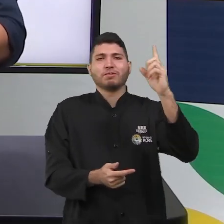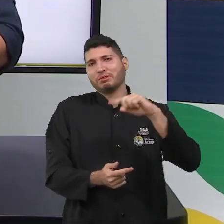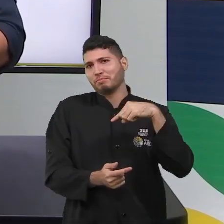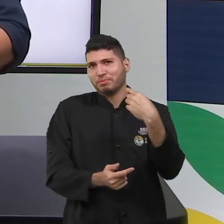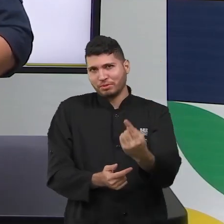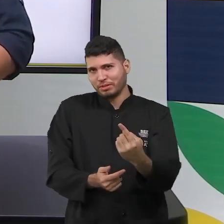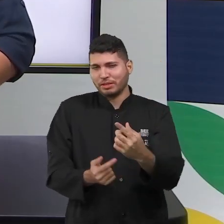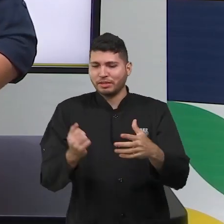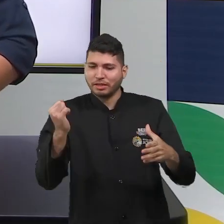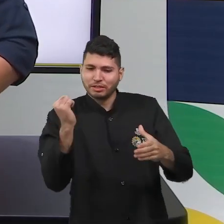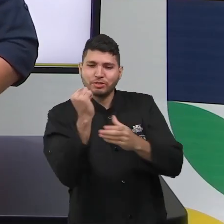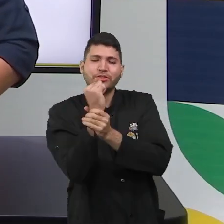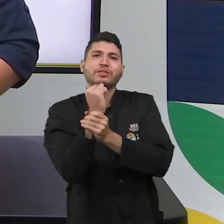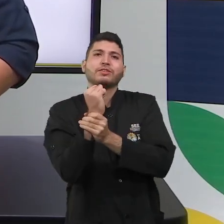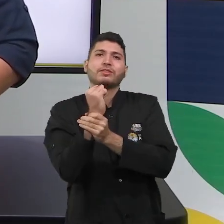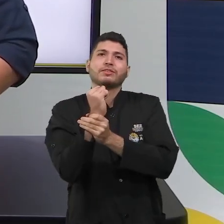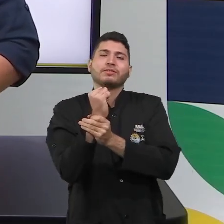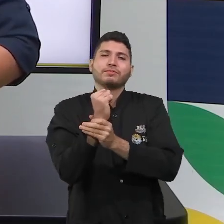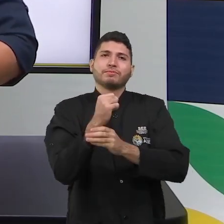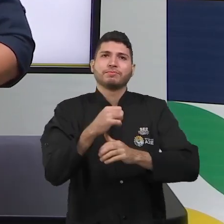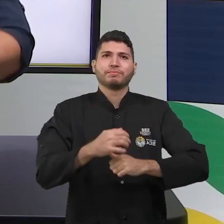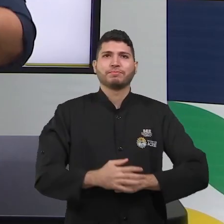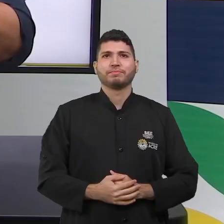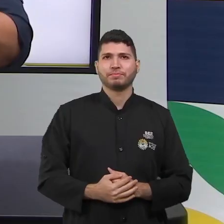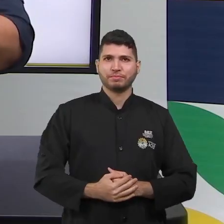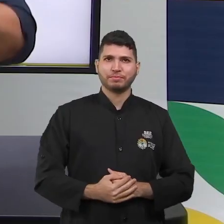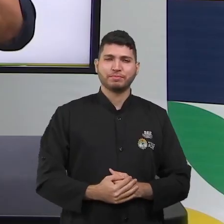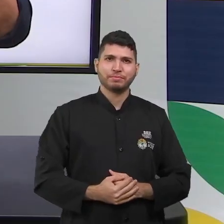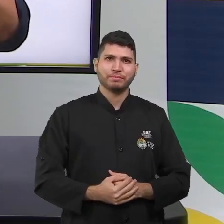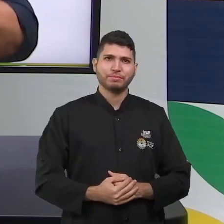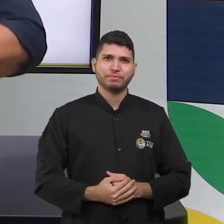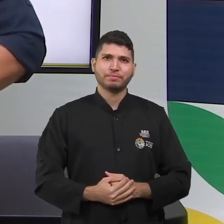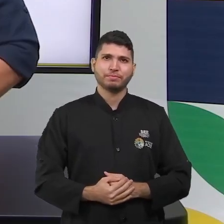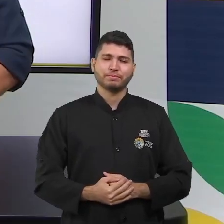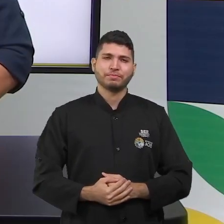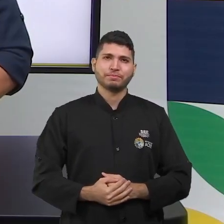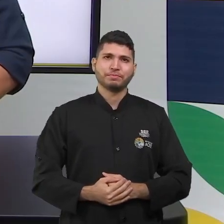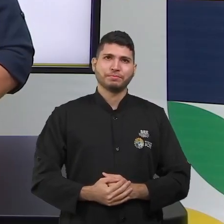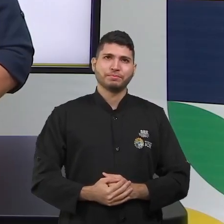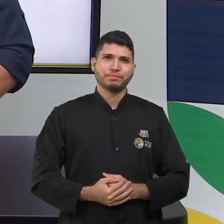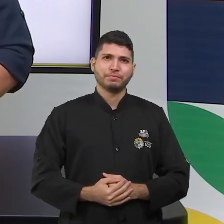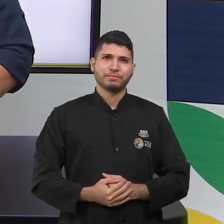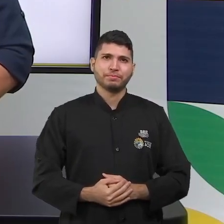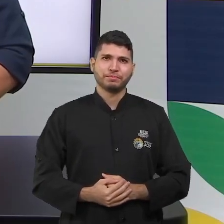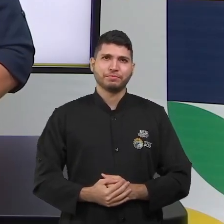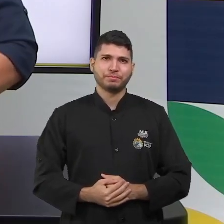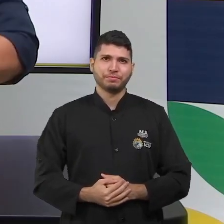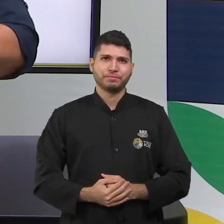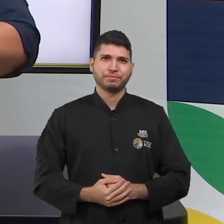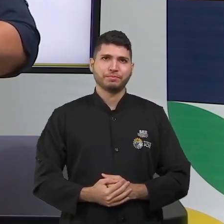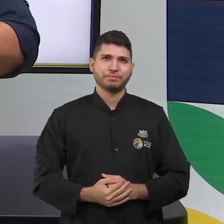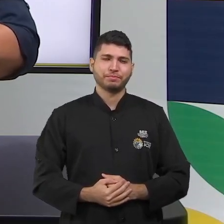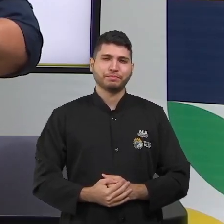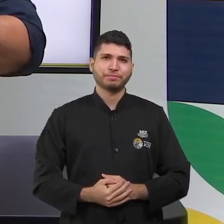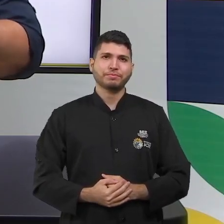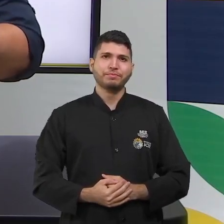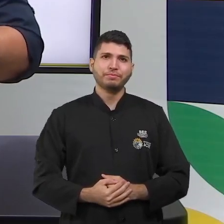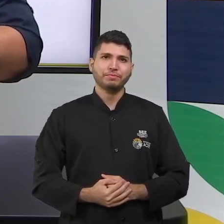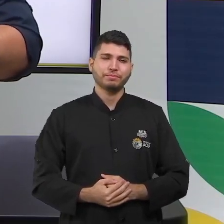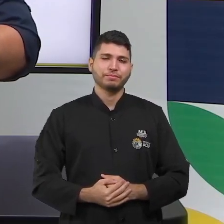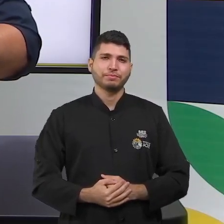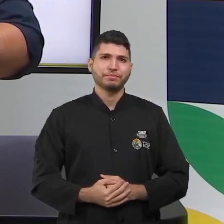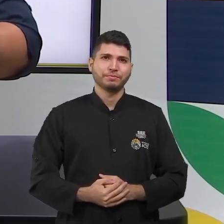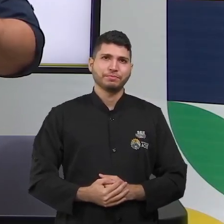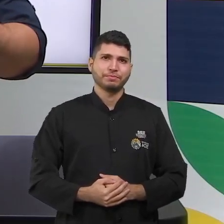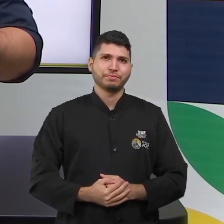seria a vida desses povos, a vida dessas pessoas a partir daquele momento. Não é à toa que isso é um dos